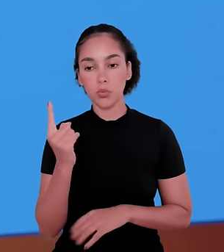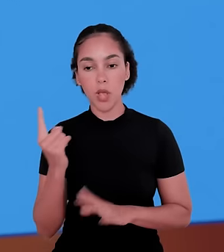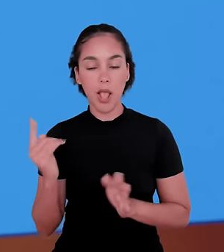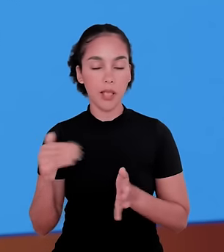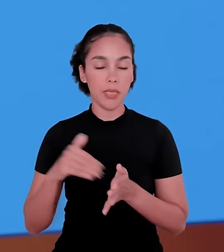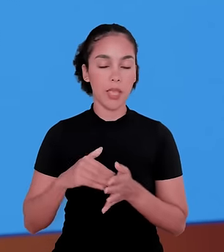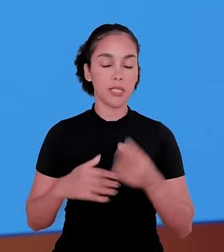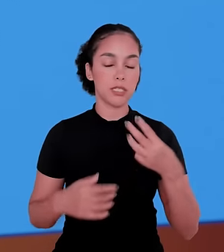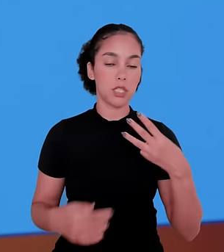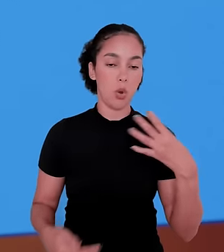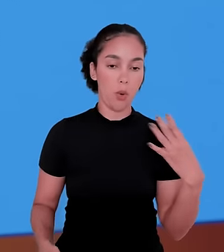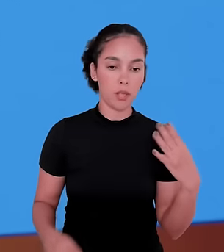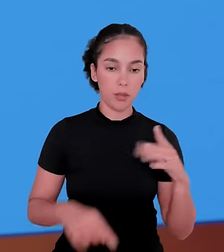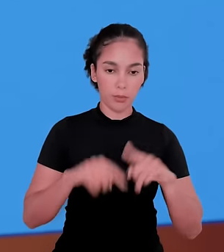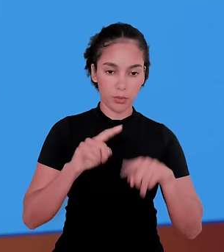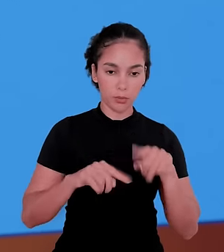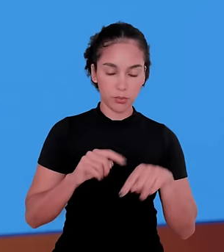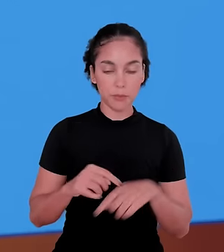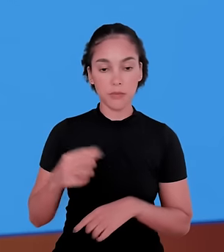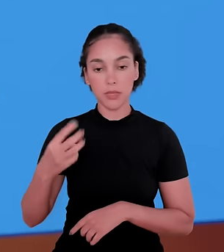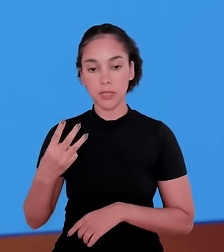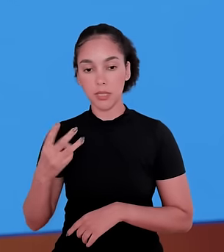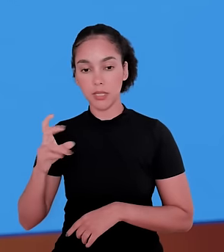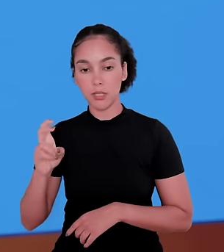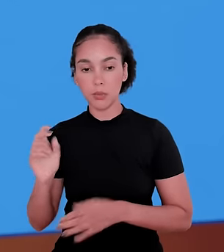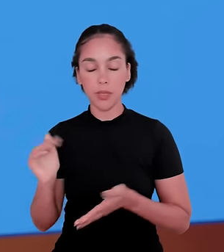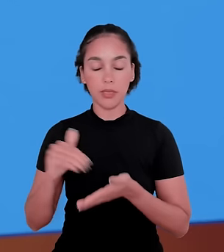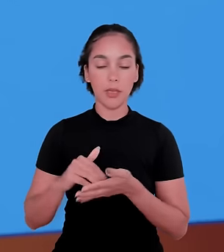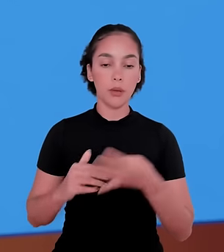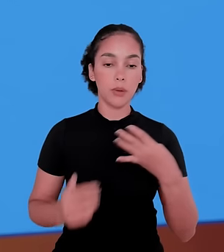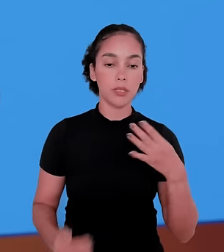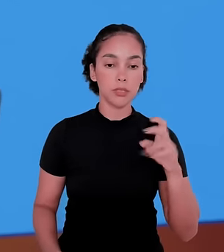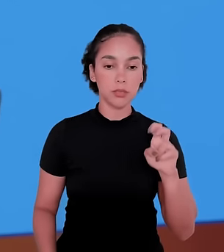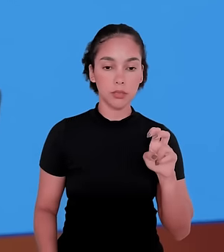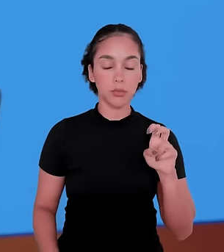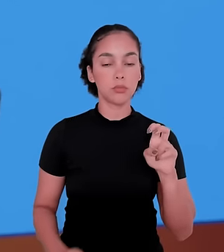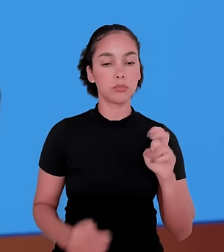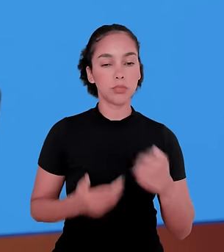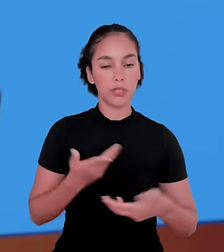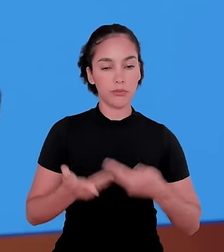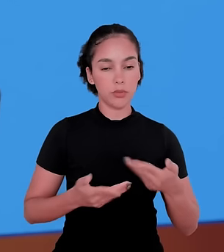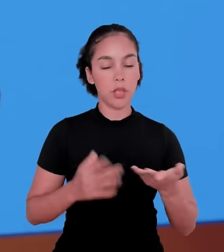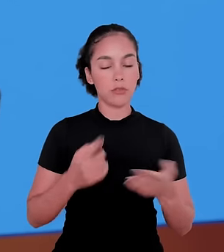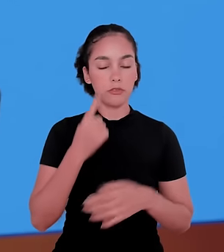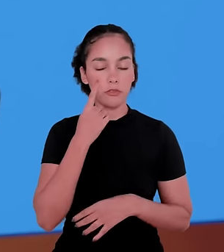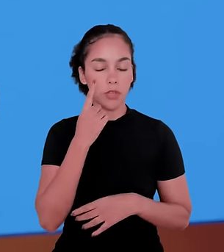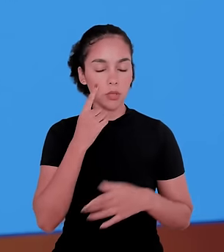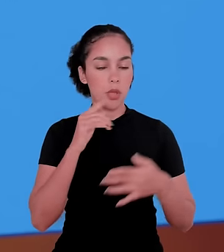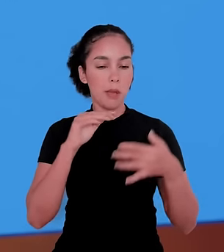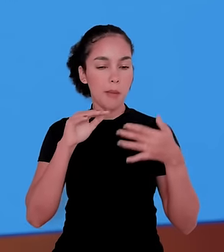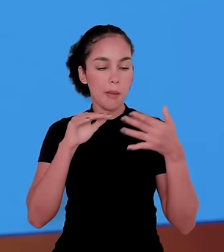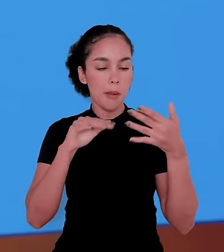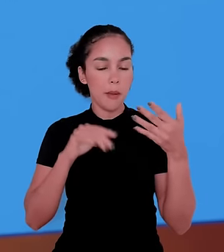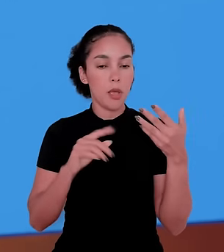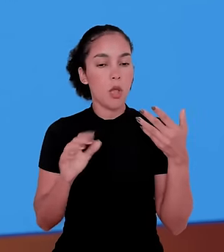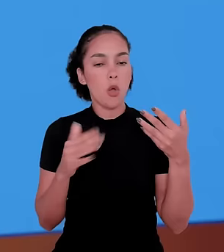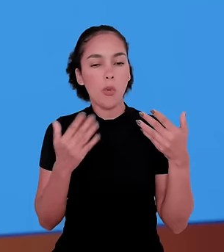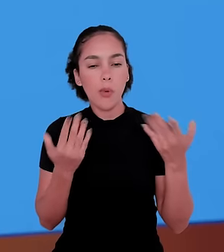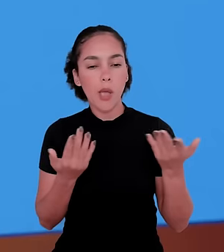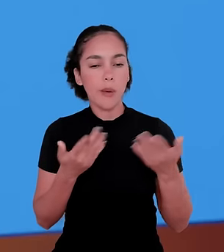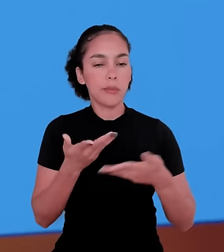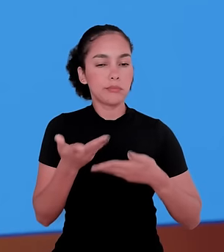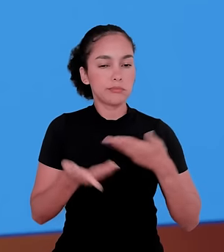34 é para produtos e de 35 a 45 é para serviços E aí você vai olhando nelas Qual é que mais